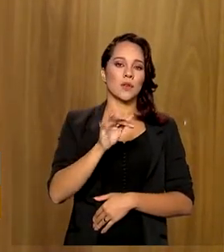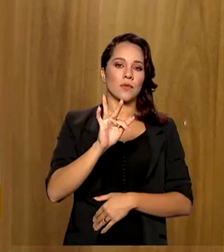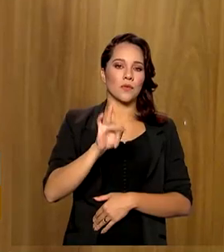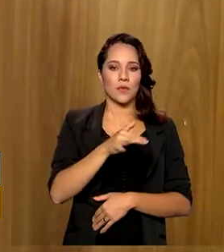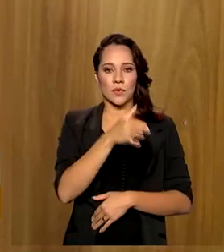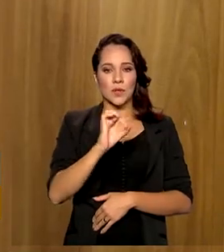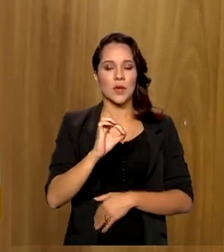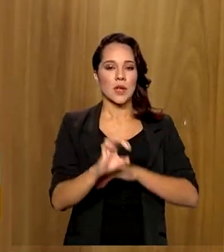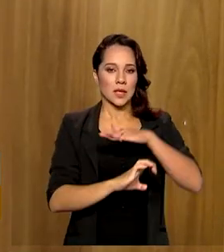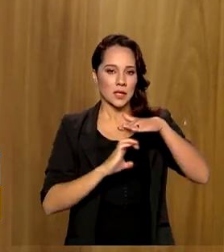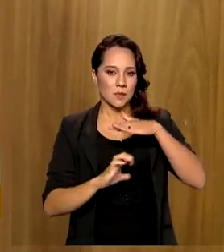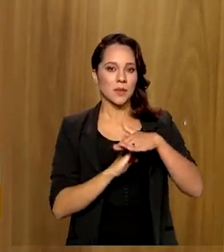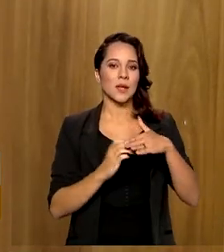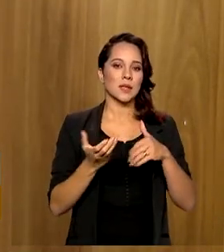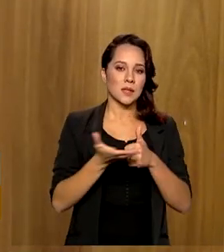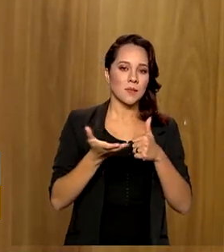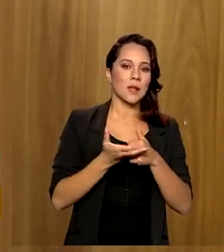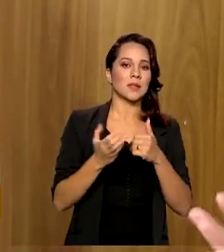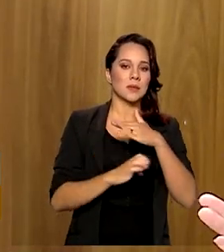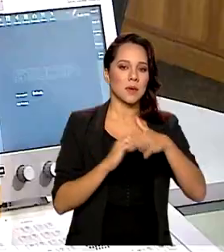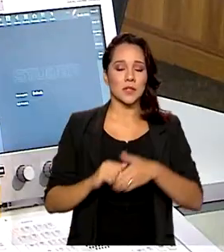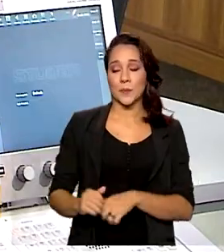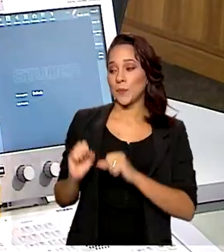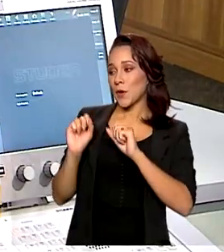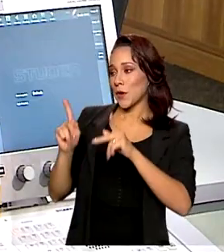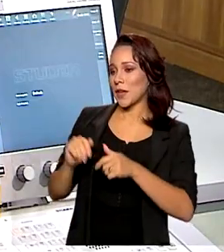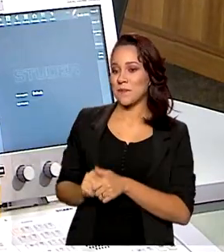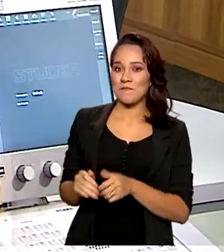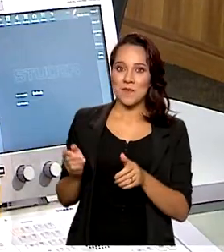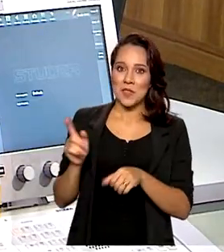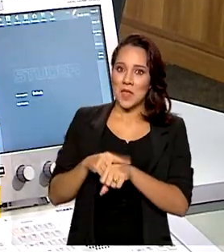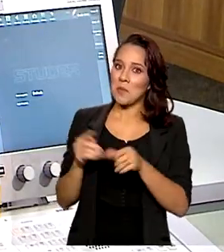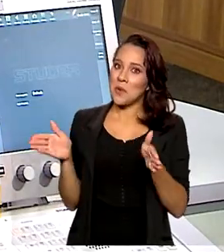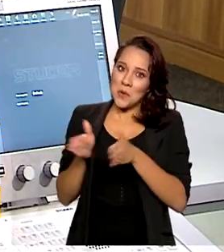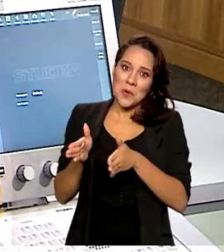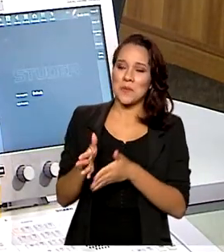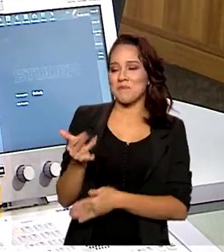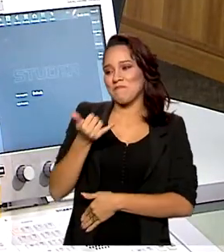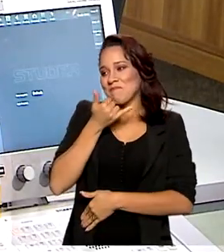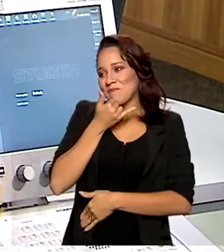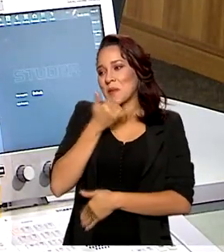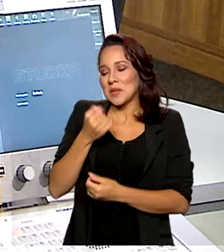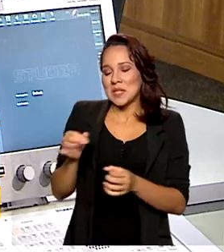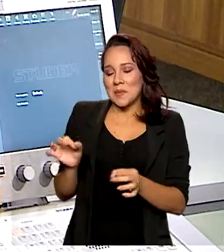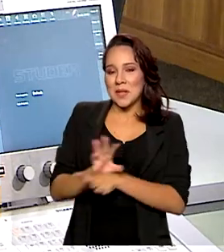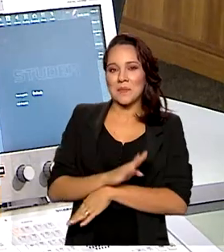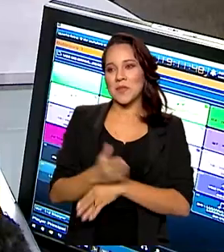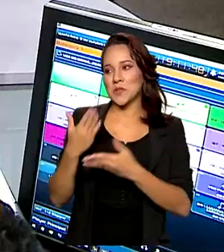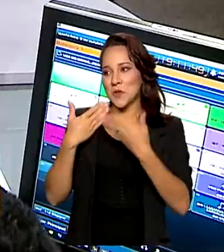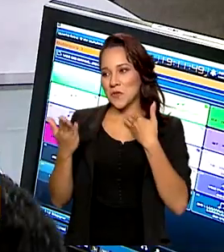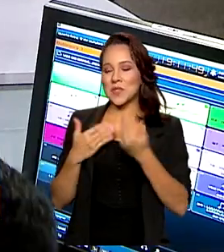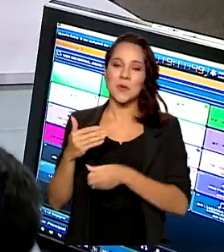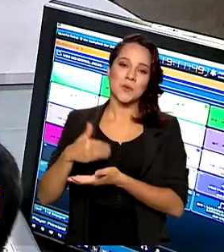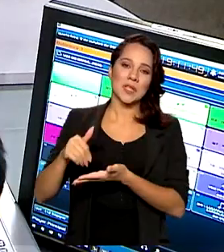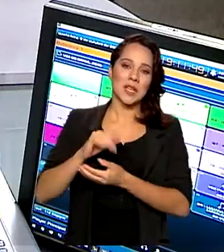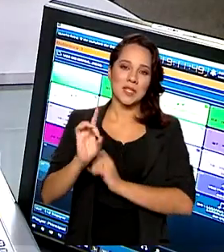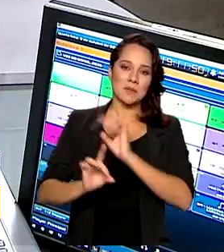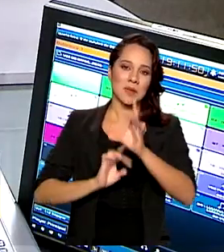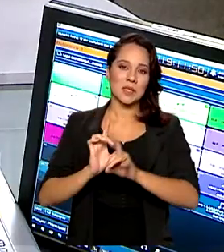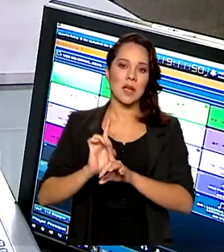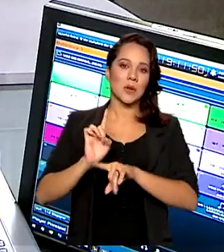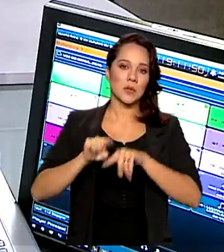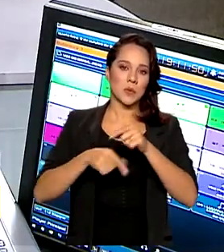funcionamento das pequenas e médias empresas. Tá ok, foi curtinho o tempo, secretário, infelizmente a gente tem que terminar. Nós conversamos com o secretário especial